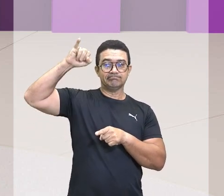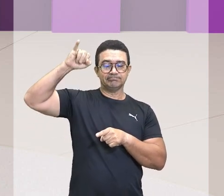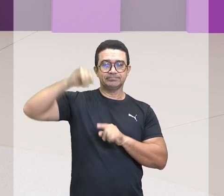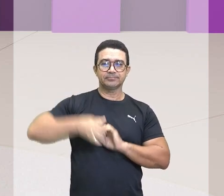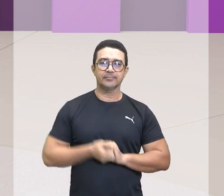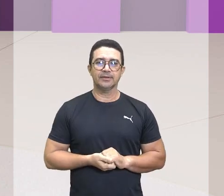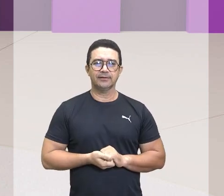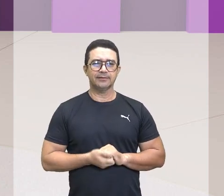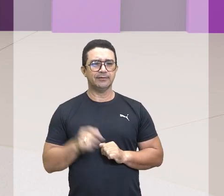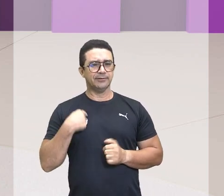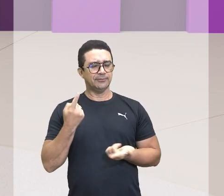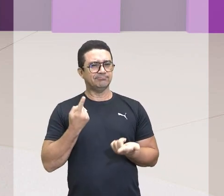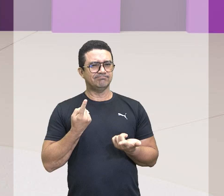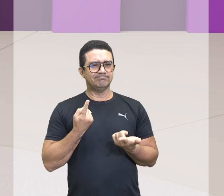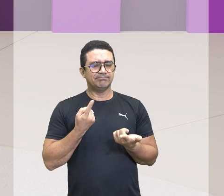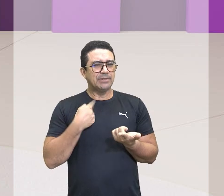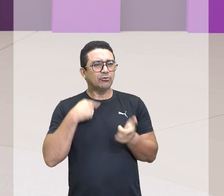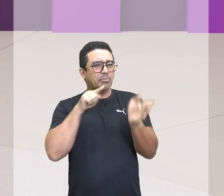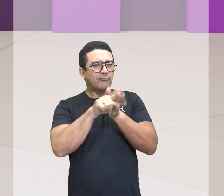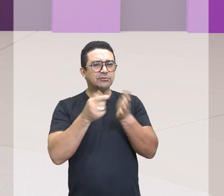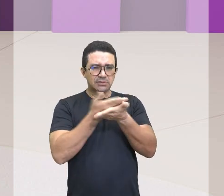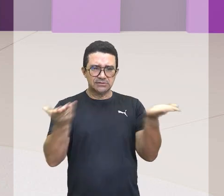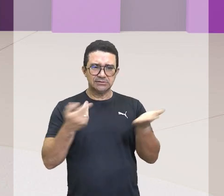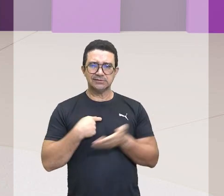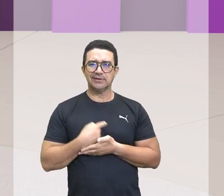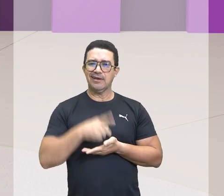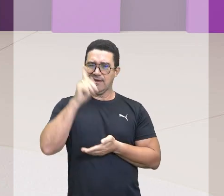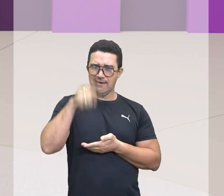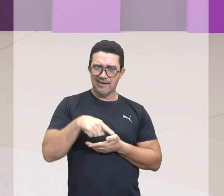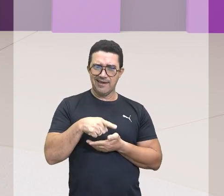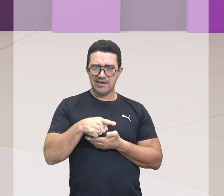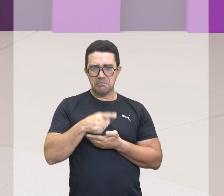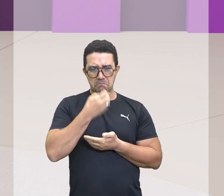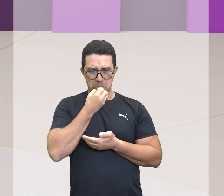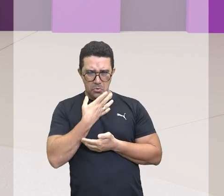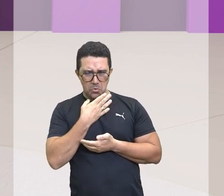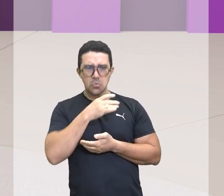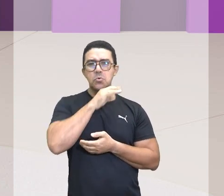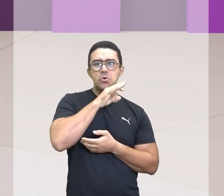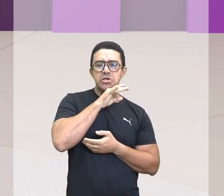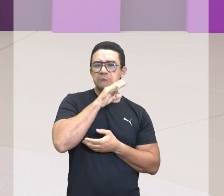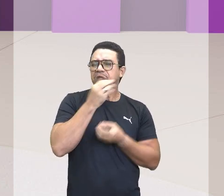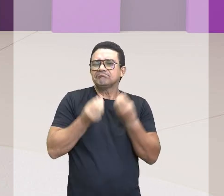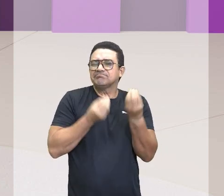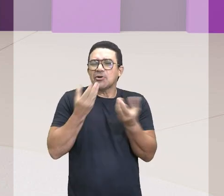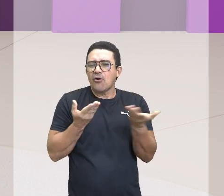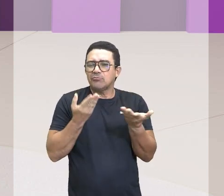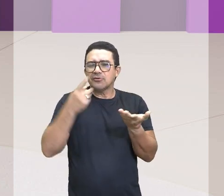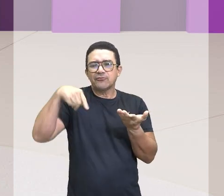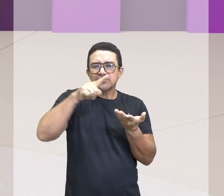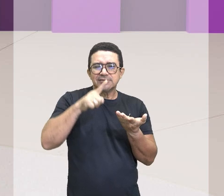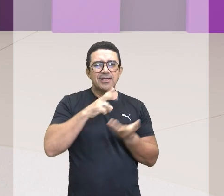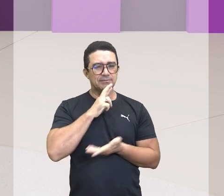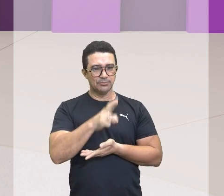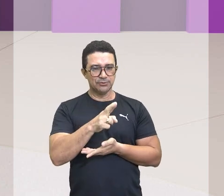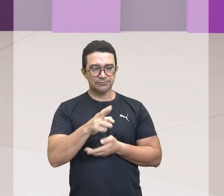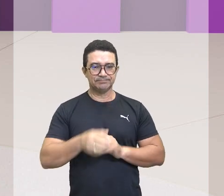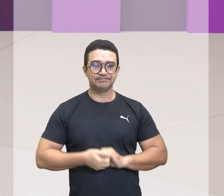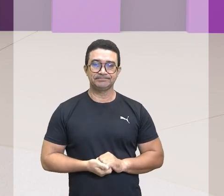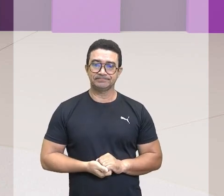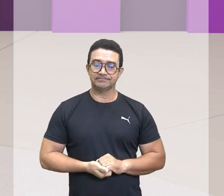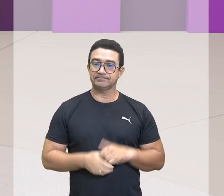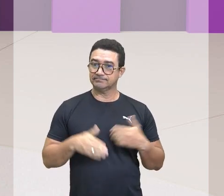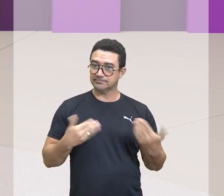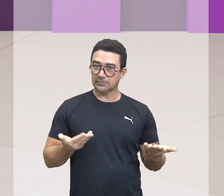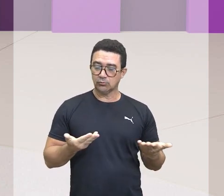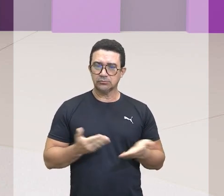para vocês. Juros, vilão ou mocinho? Como é que você dá essa resposta? Então, quando